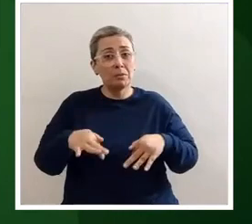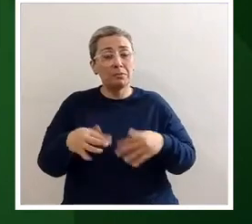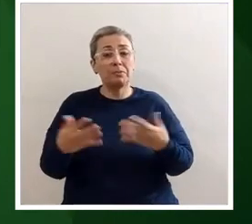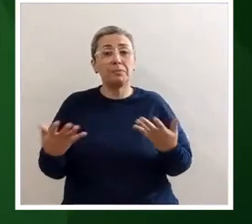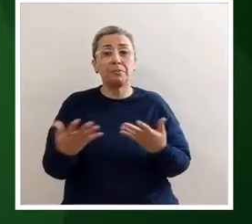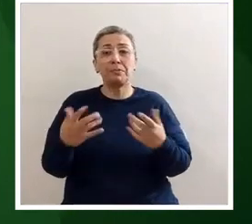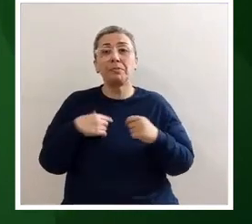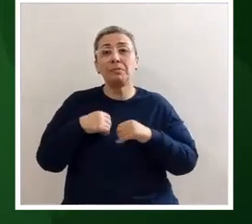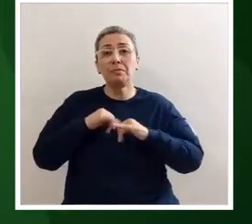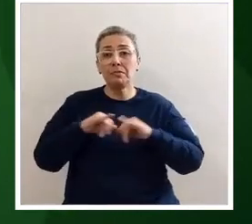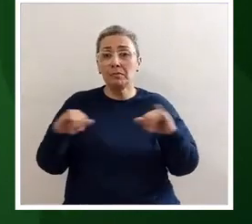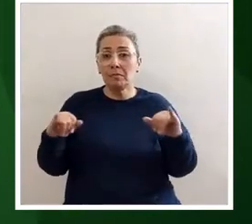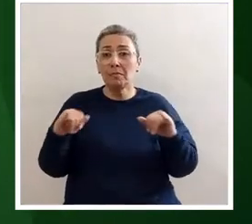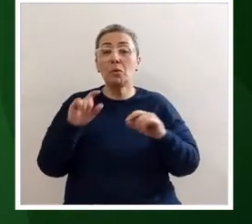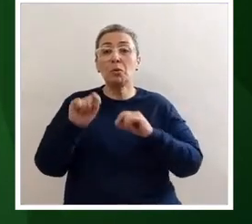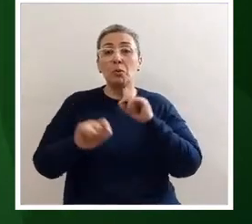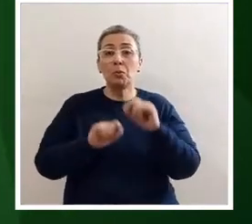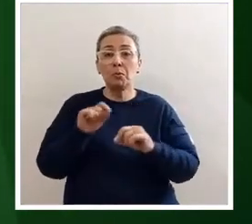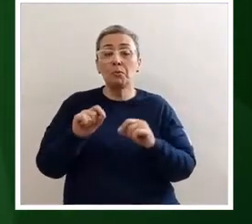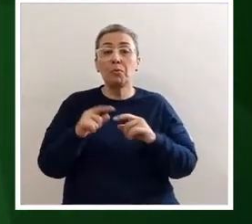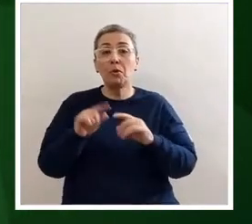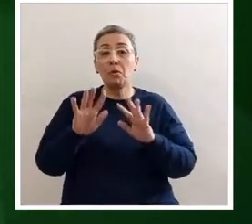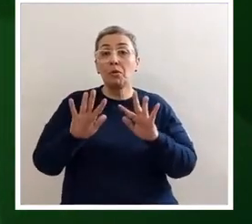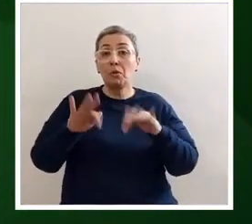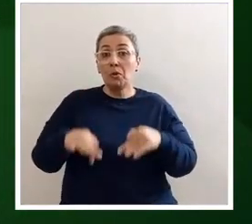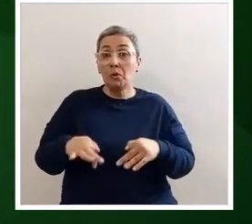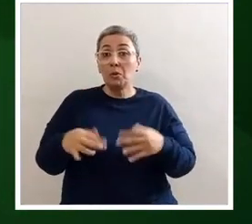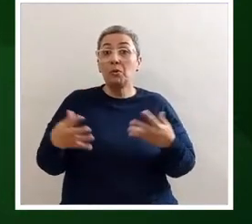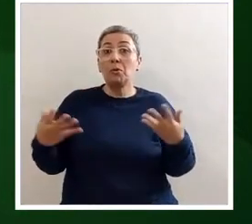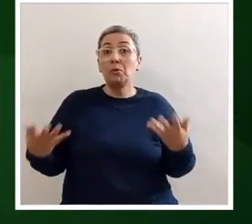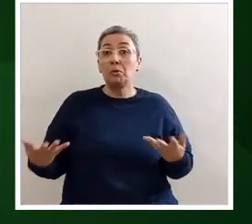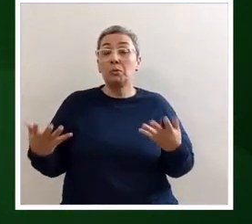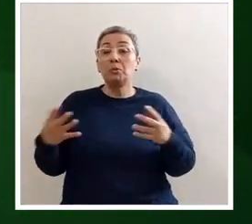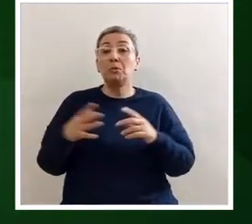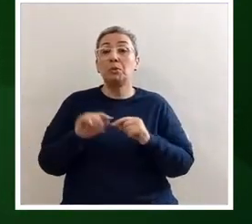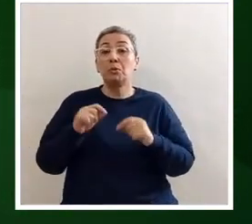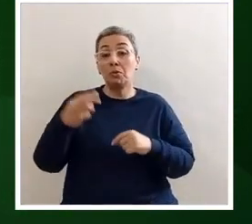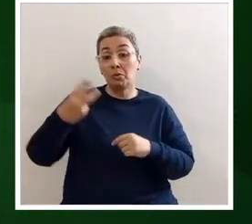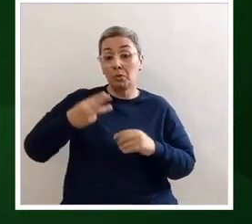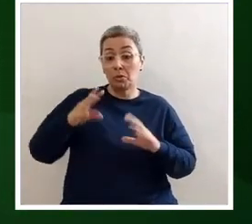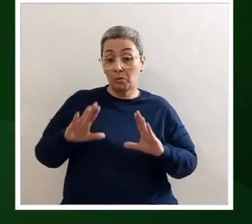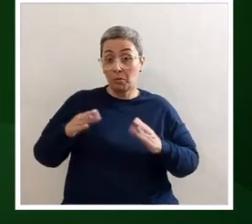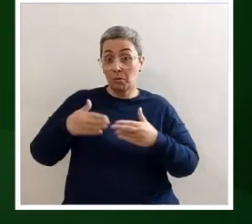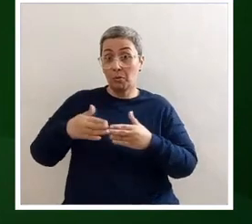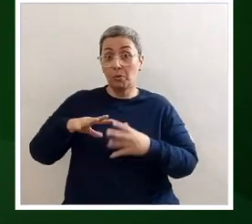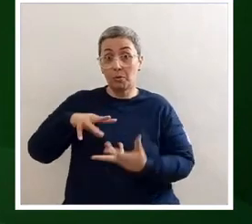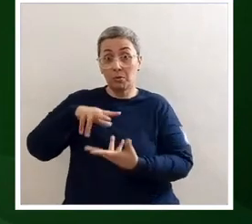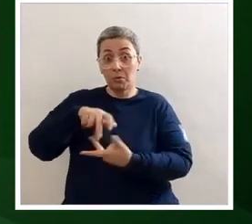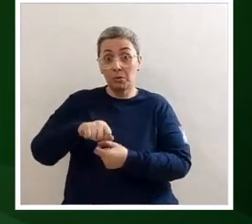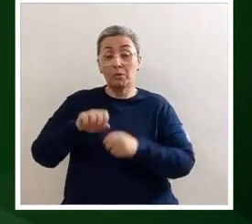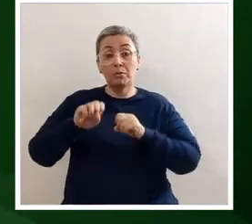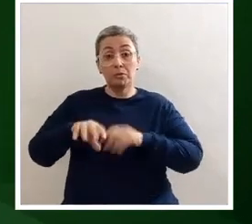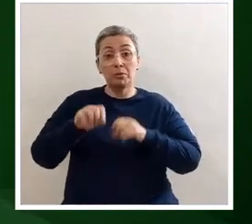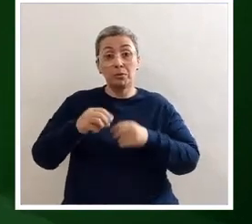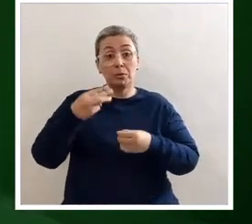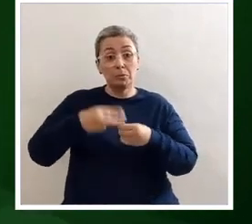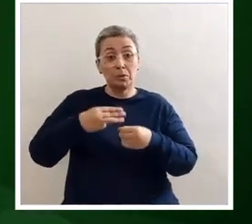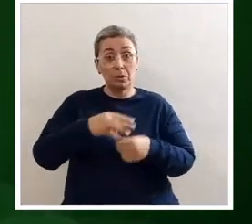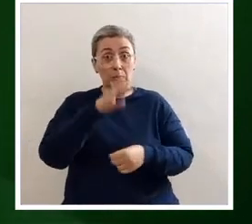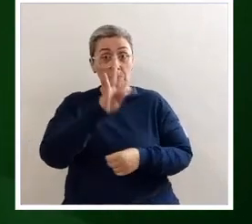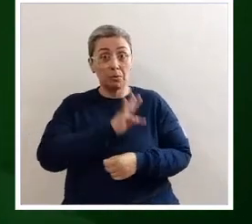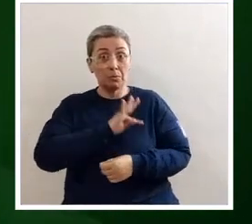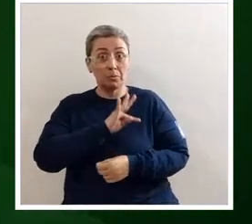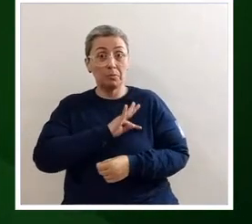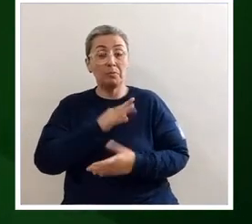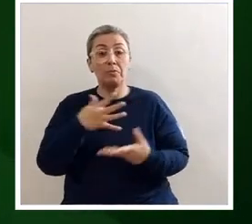né Dizer para vocês o seguinte né que nós chegamos ao final do terceiro fórum internacional da educação dos Municípios do